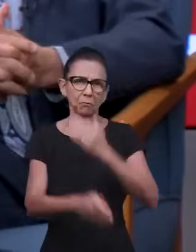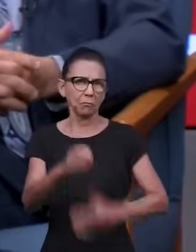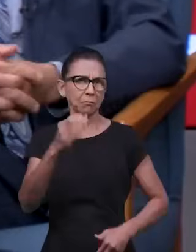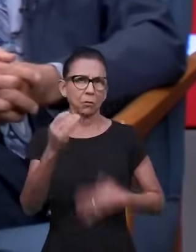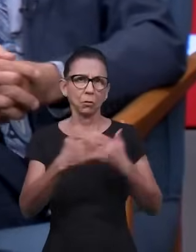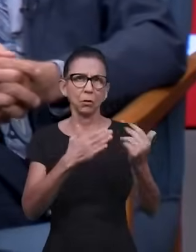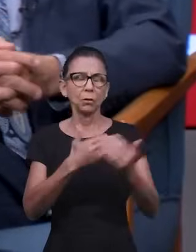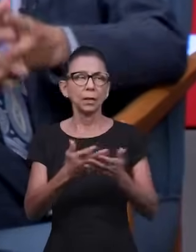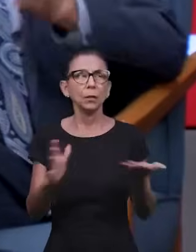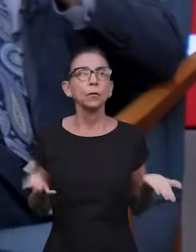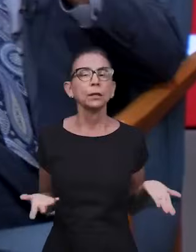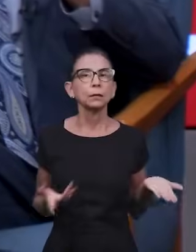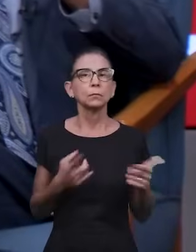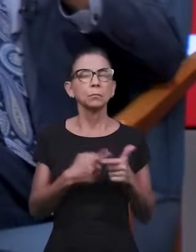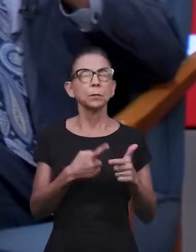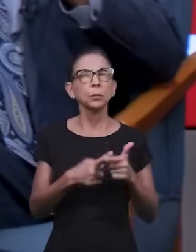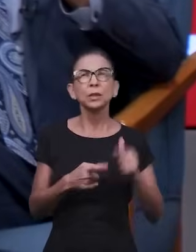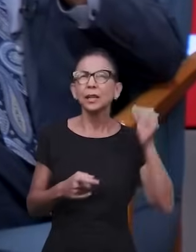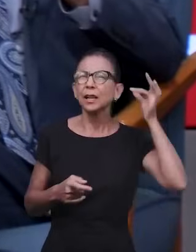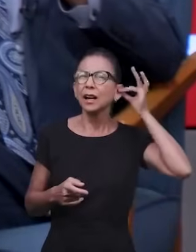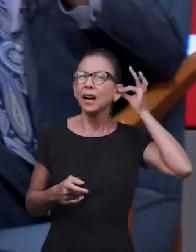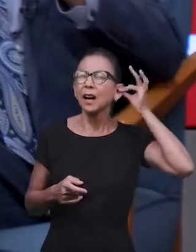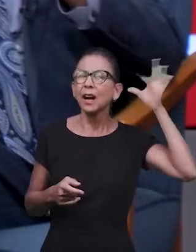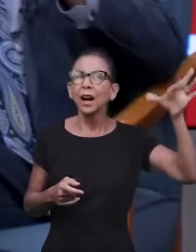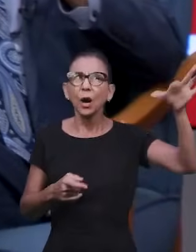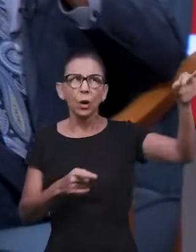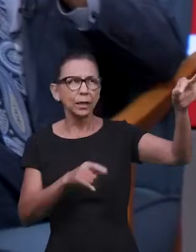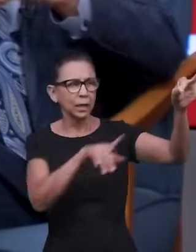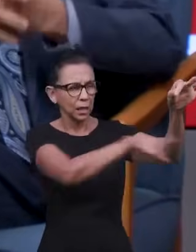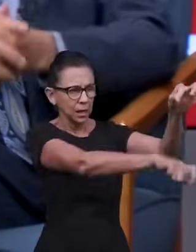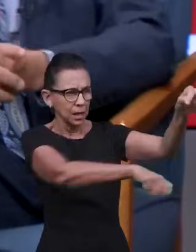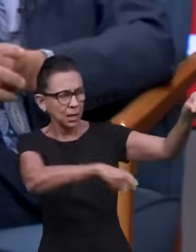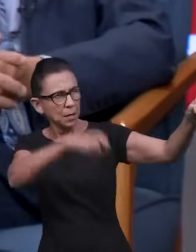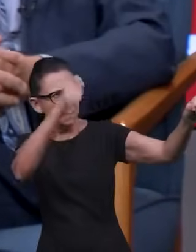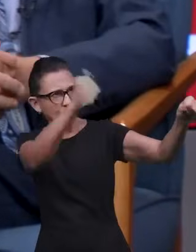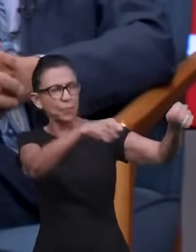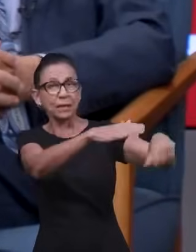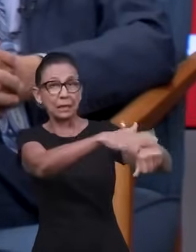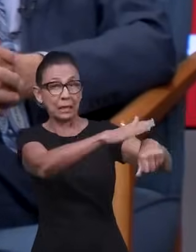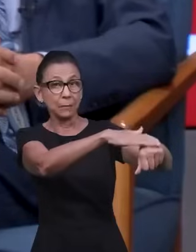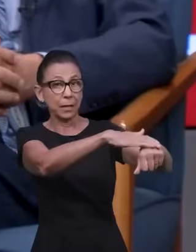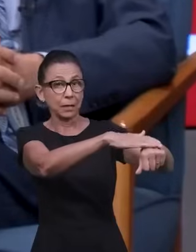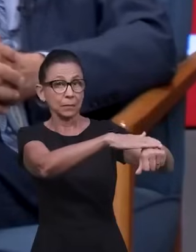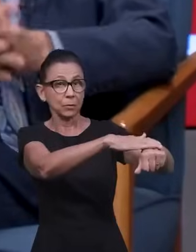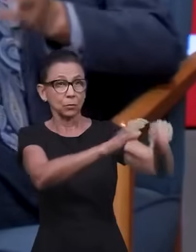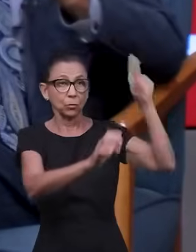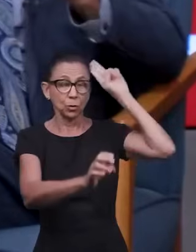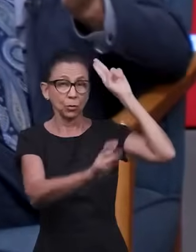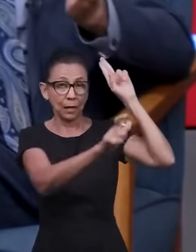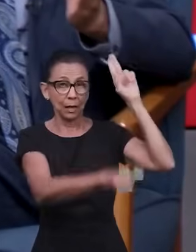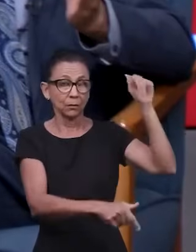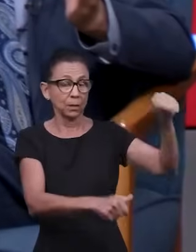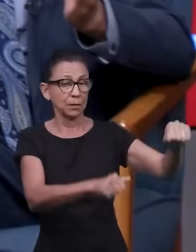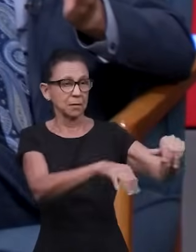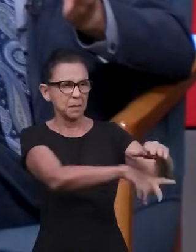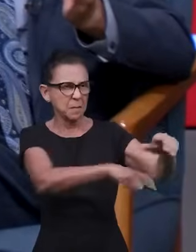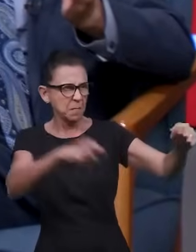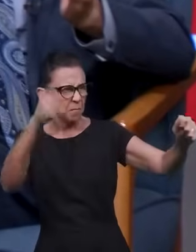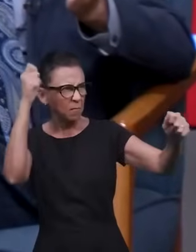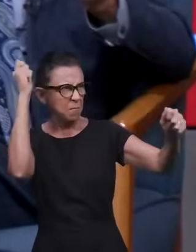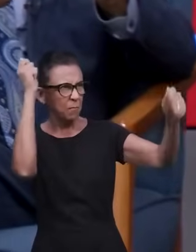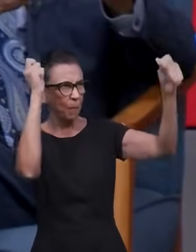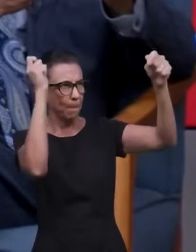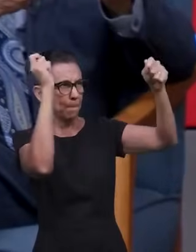Qual o significado não pegar o Pedro ali usando a espada mas a espada tem uma